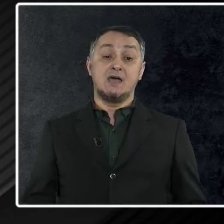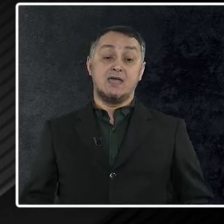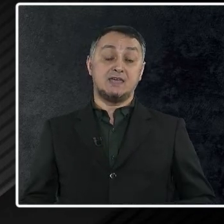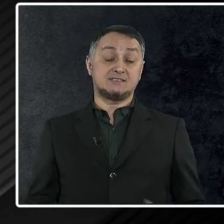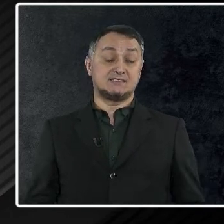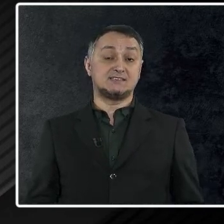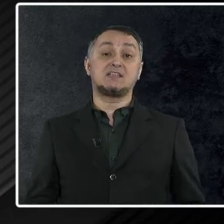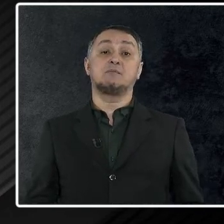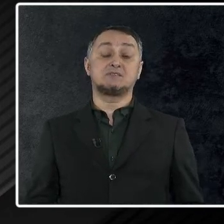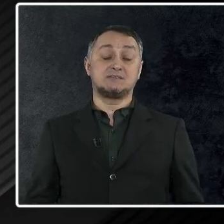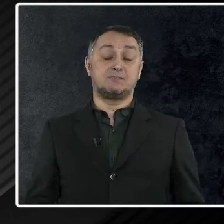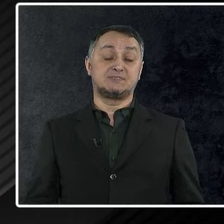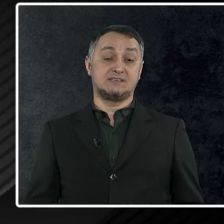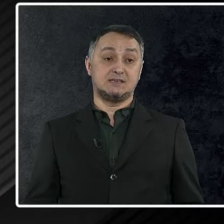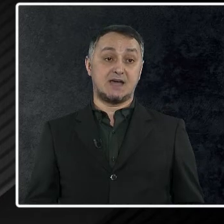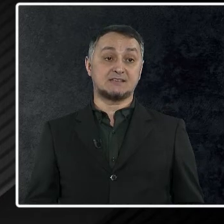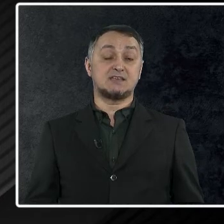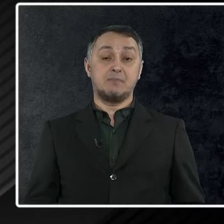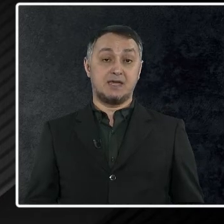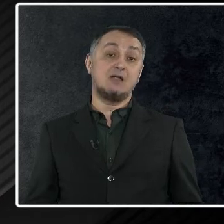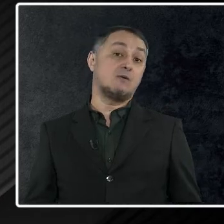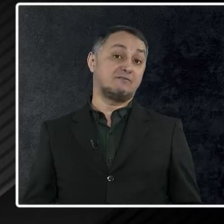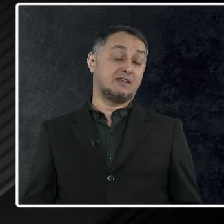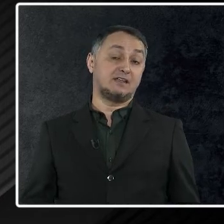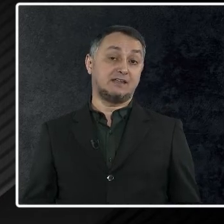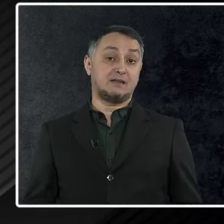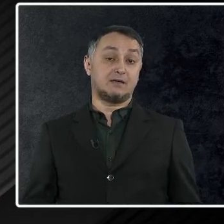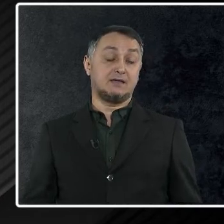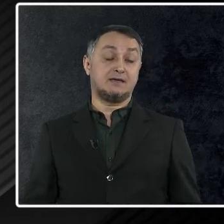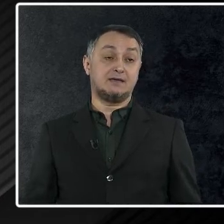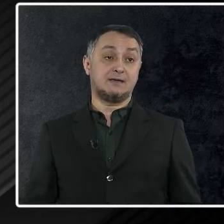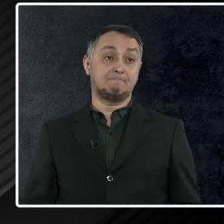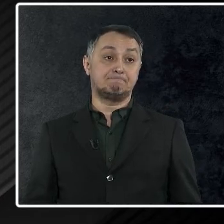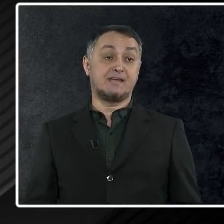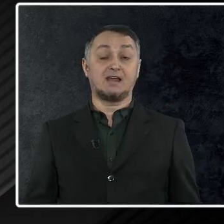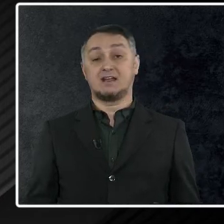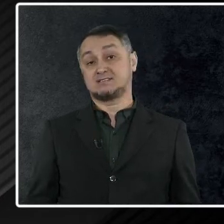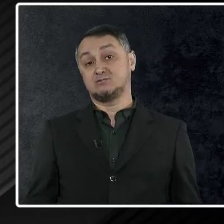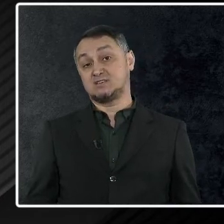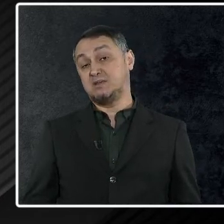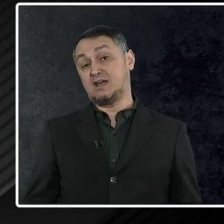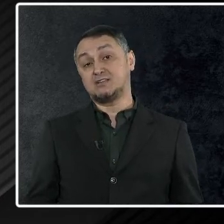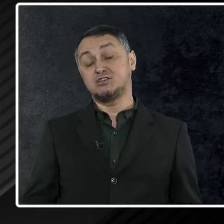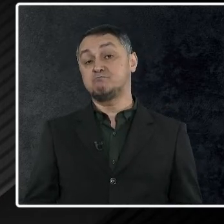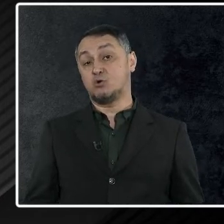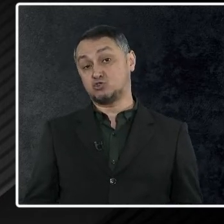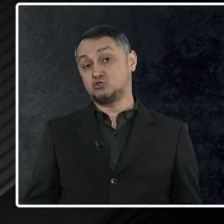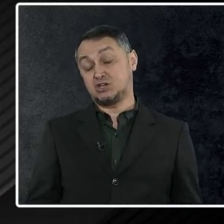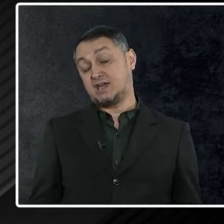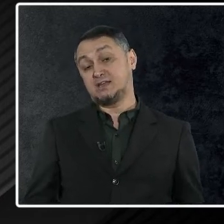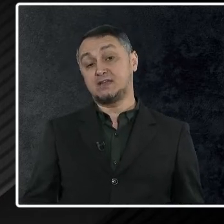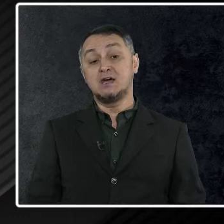partidária, esse sistema se assemelha a uma verdadeira declaração similar de